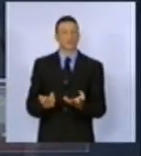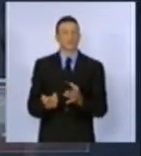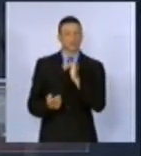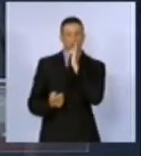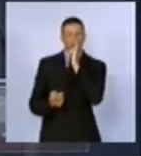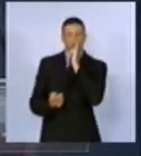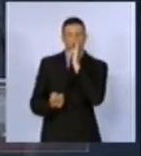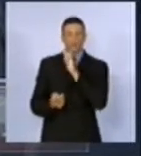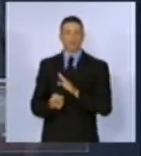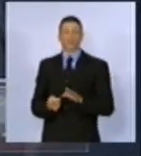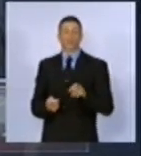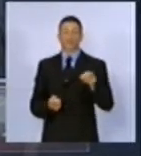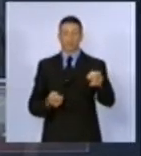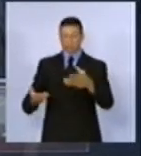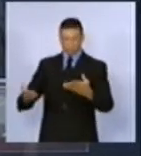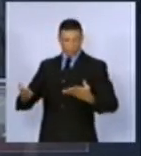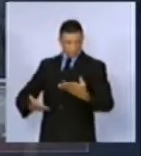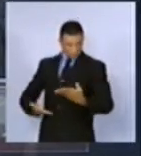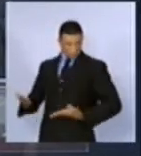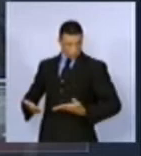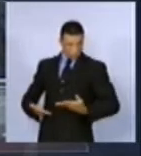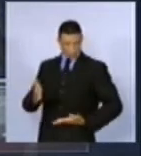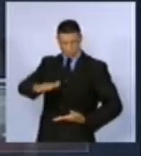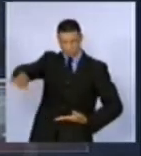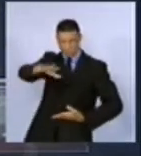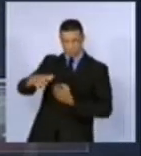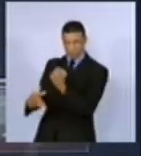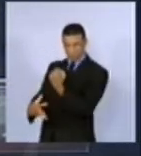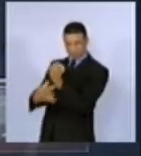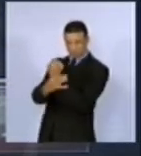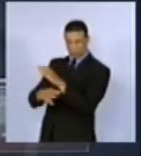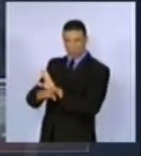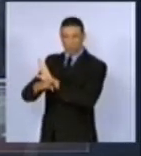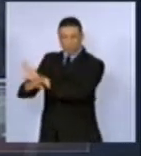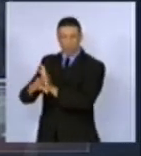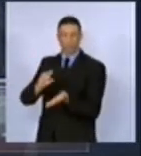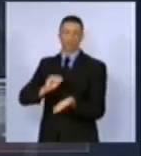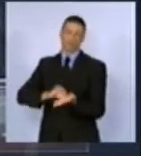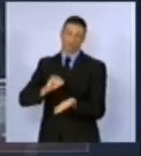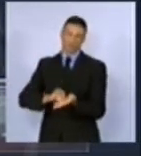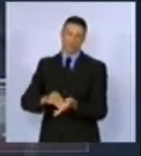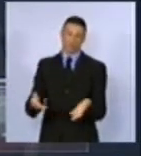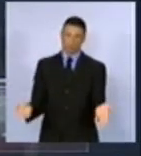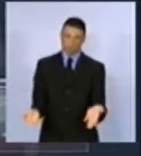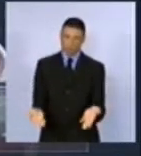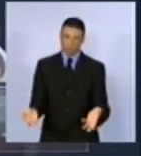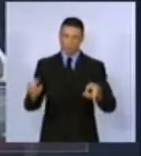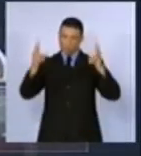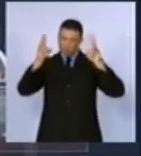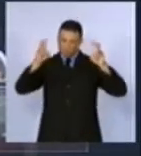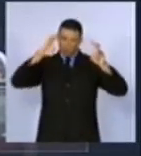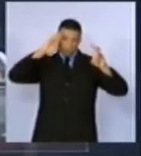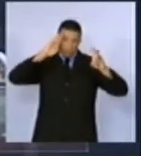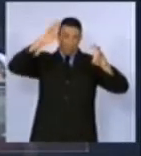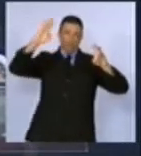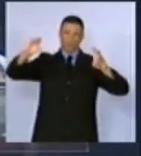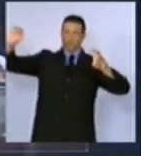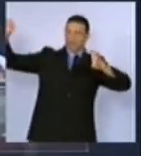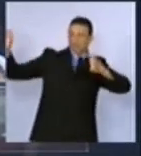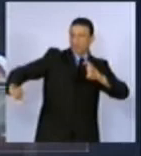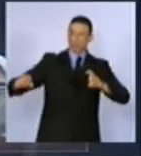menos na proteção ao trabalhador nesse processo de automação e esse algum dos aspectos hoje que que a gente está com o mais